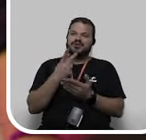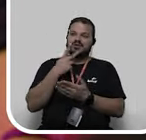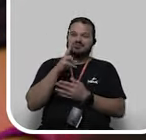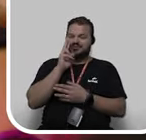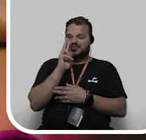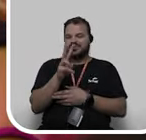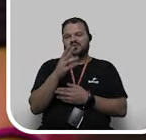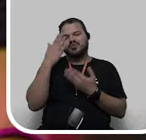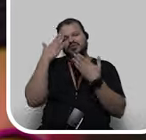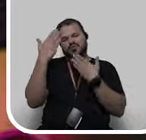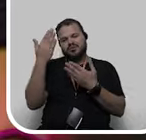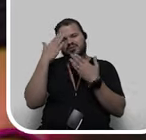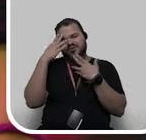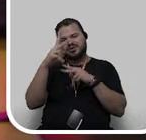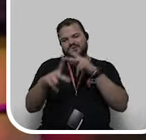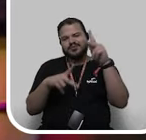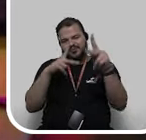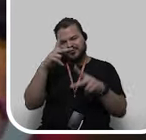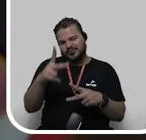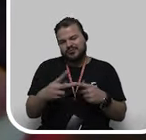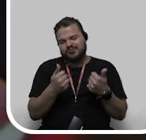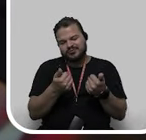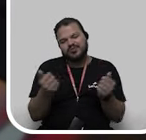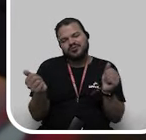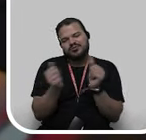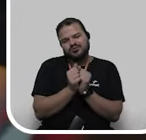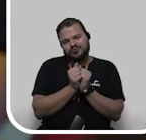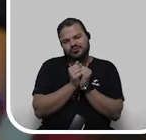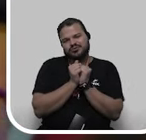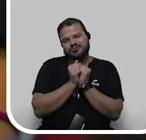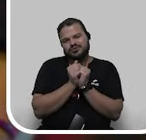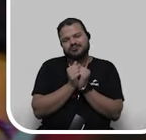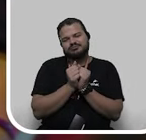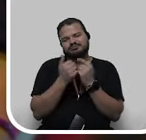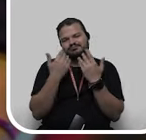E obrigada, público, por estarem aqui conosco.